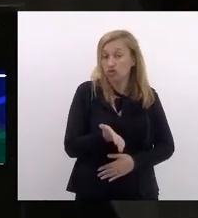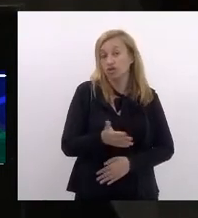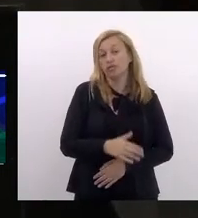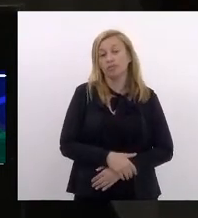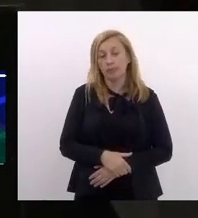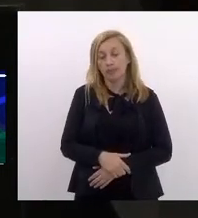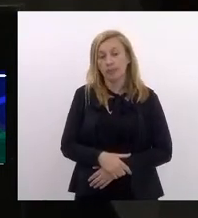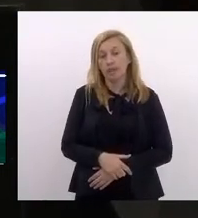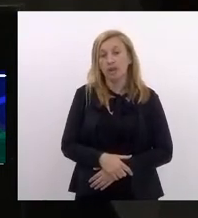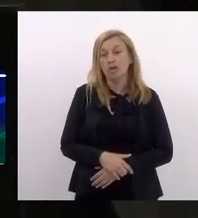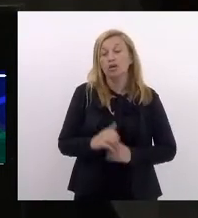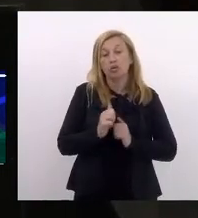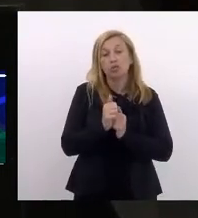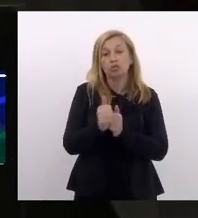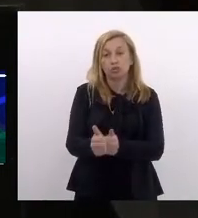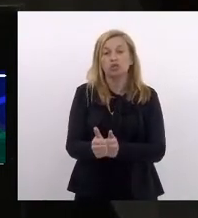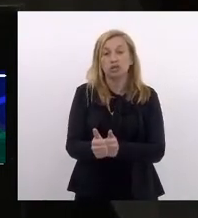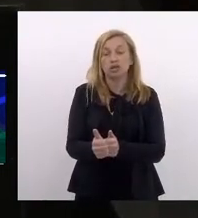e reconduzirá